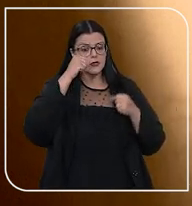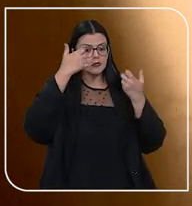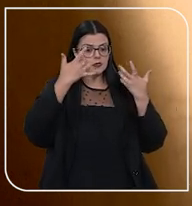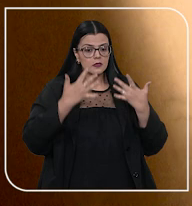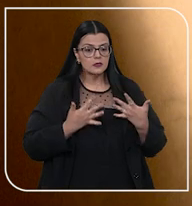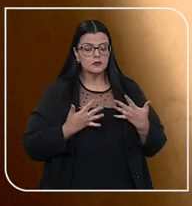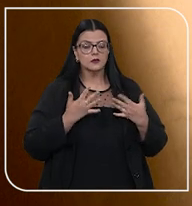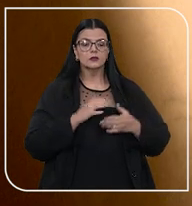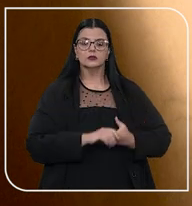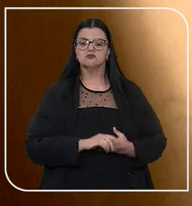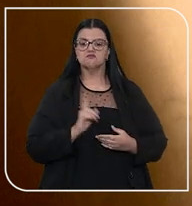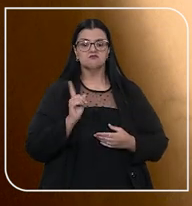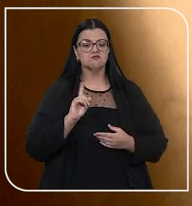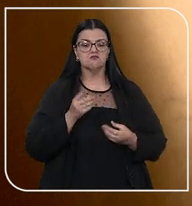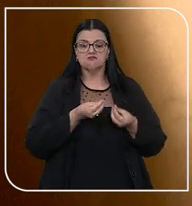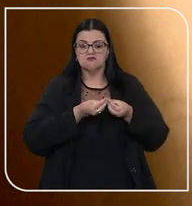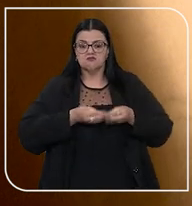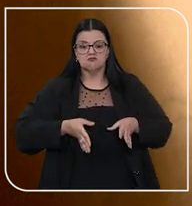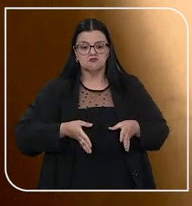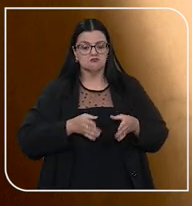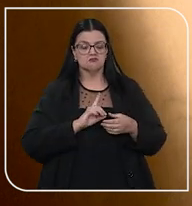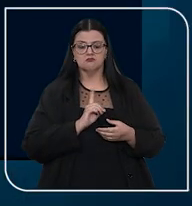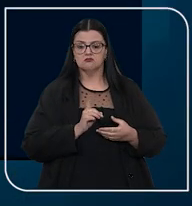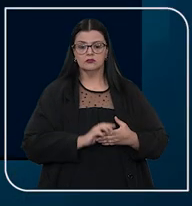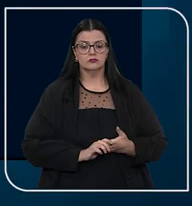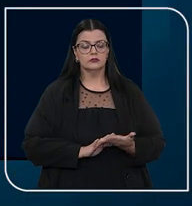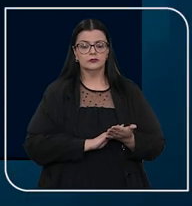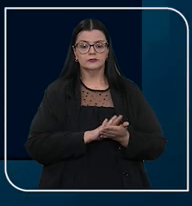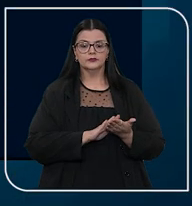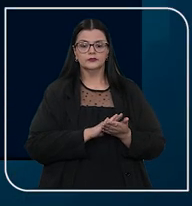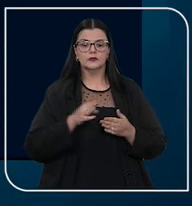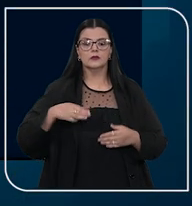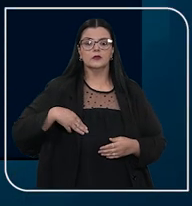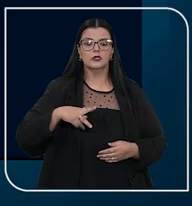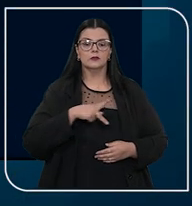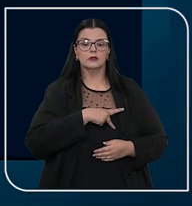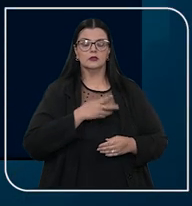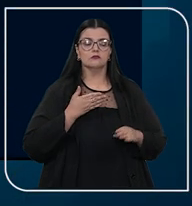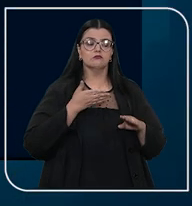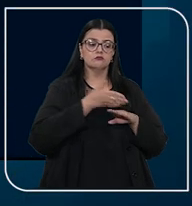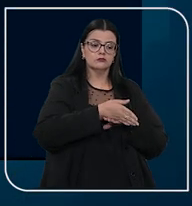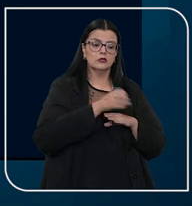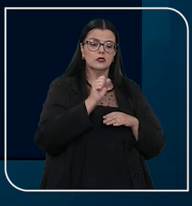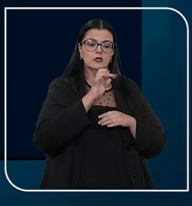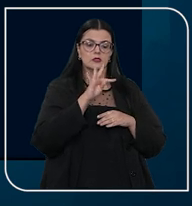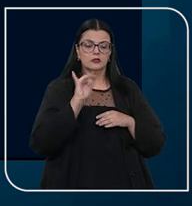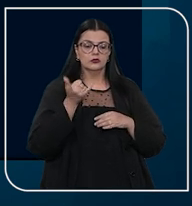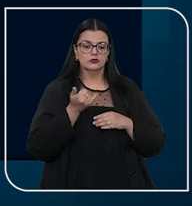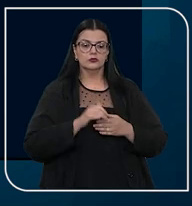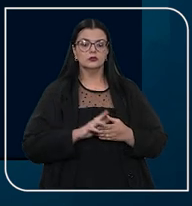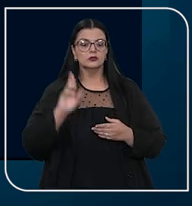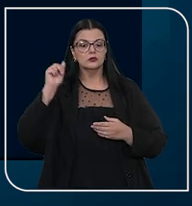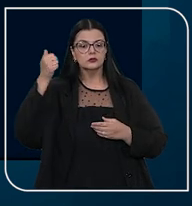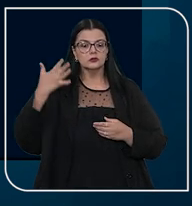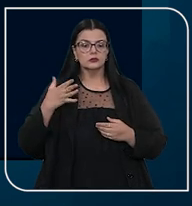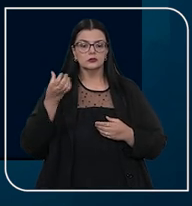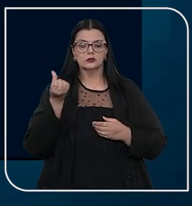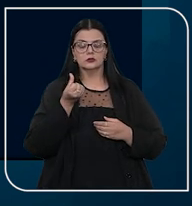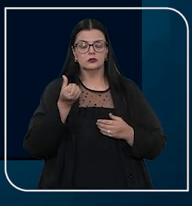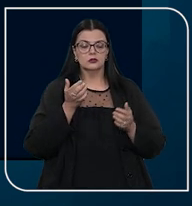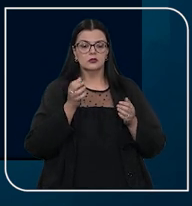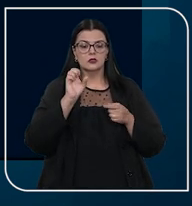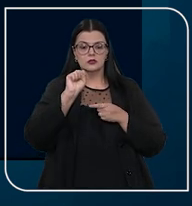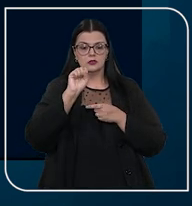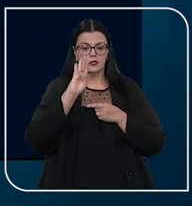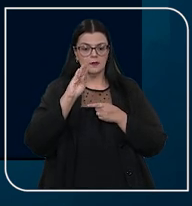não relataram que a situação tivesse causado qualquer abalo. O Ministério Público recorreu ao STJ. O relator do caso na sexta turma